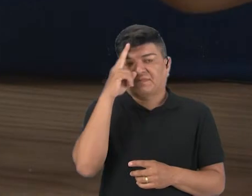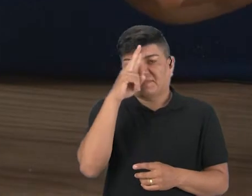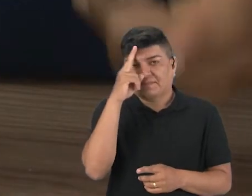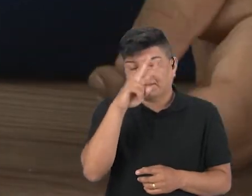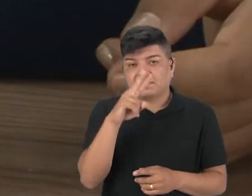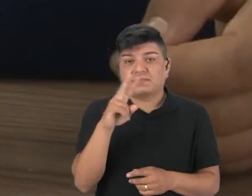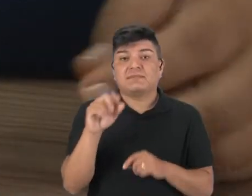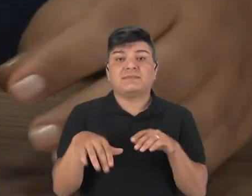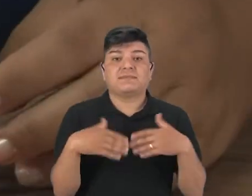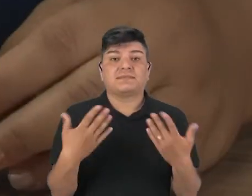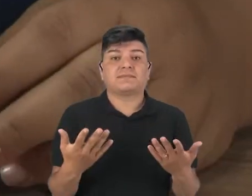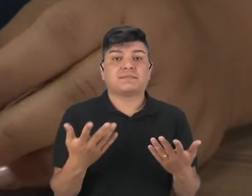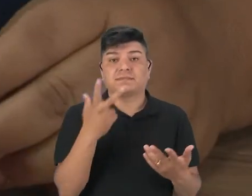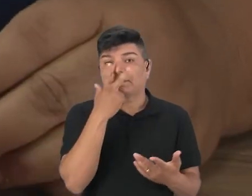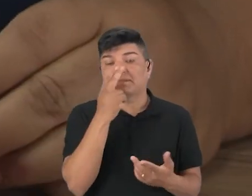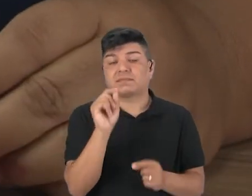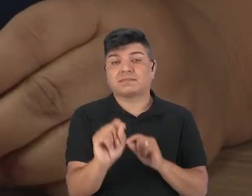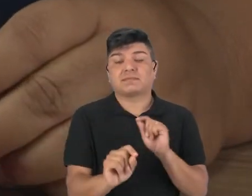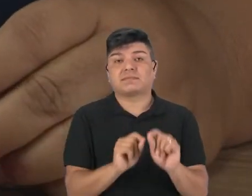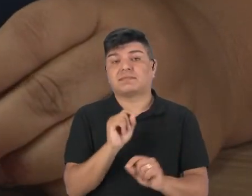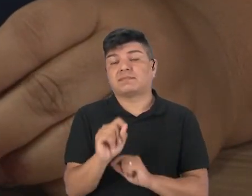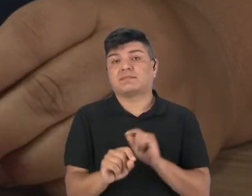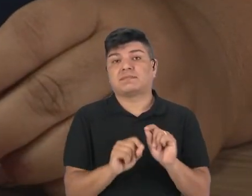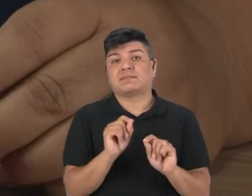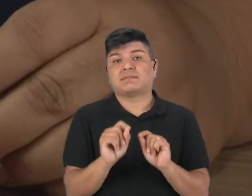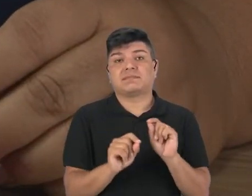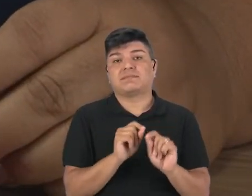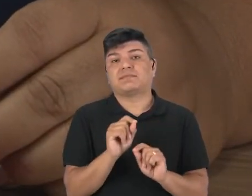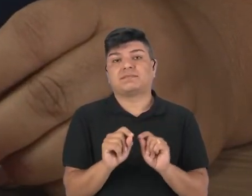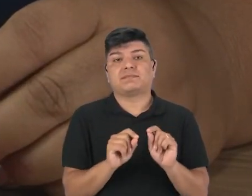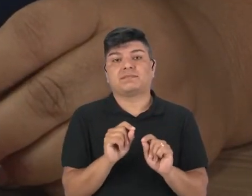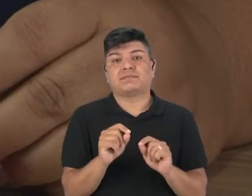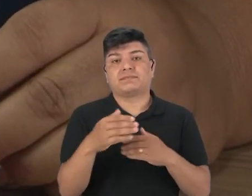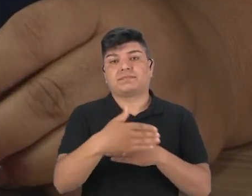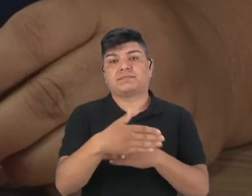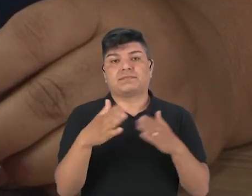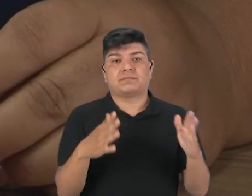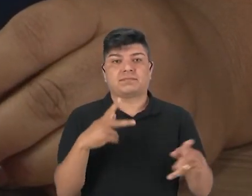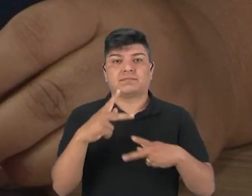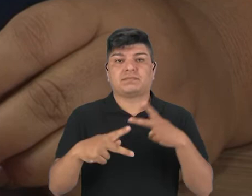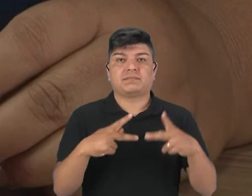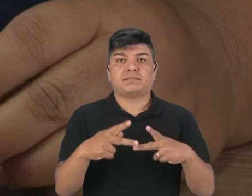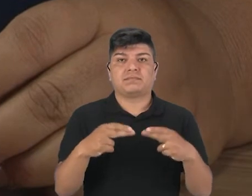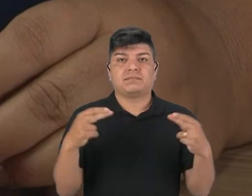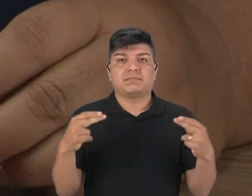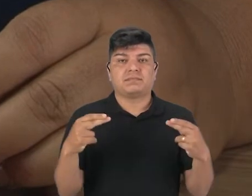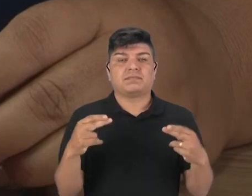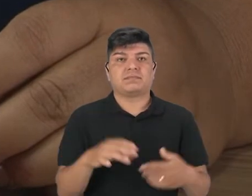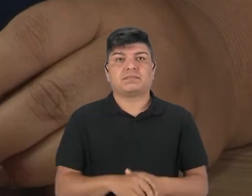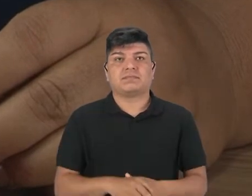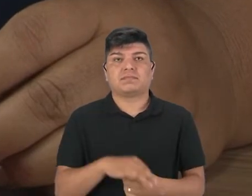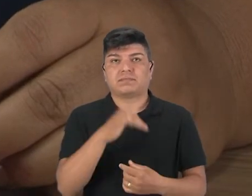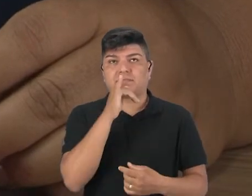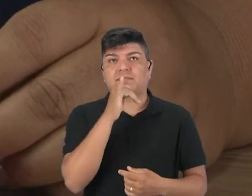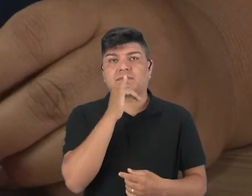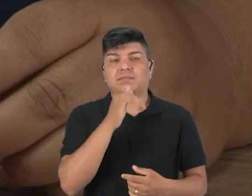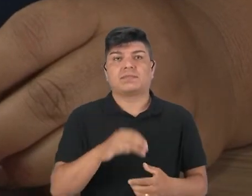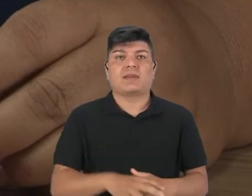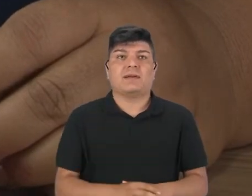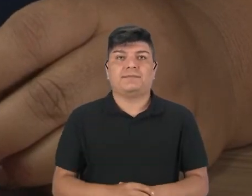qual o sólido geométrico que se parece essas duas caixas de presentes? Então, por